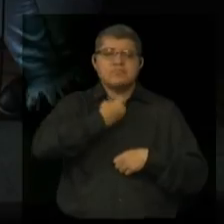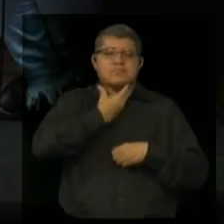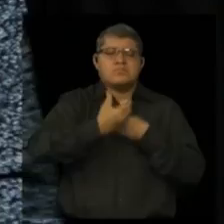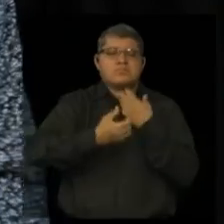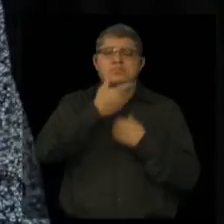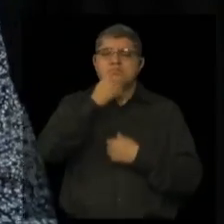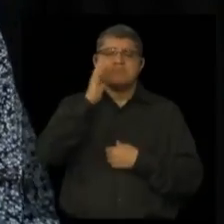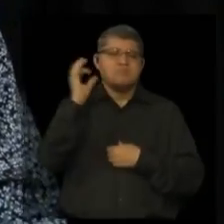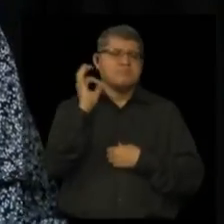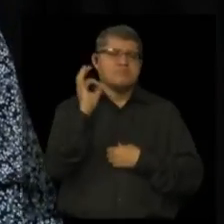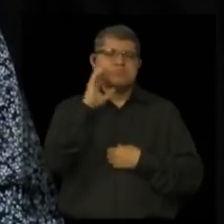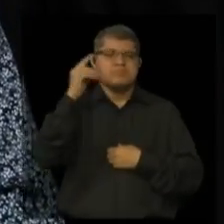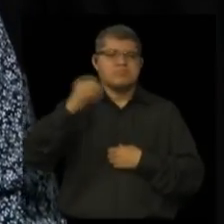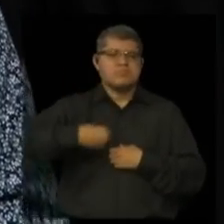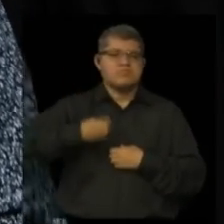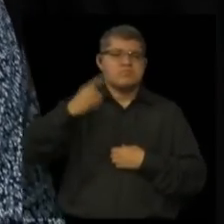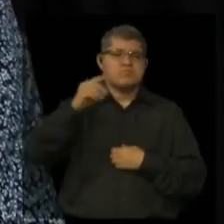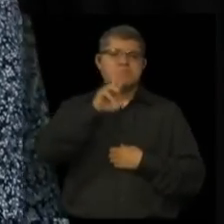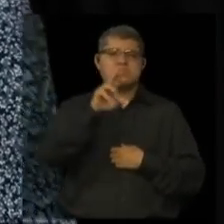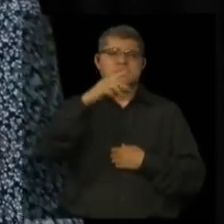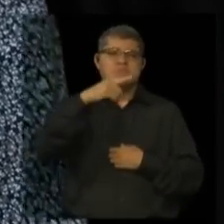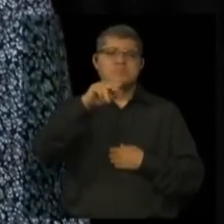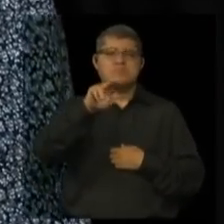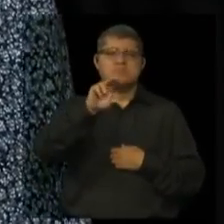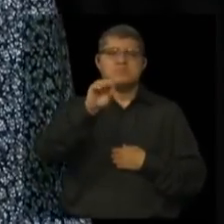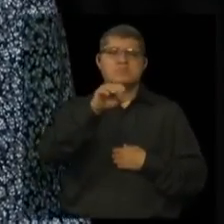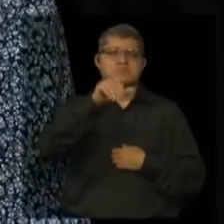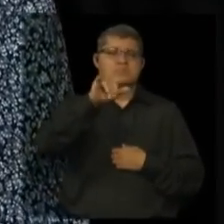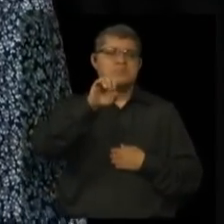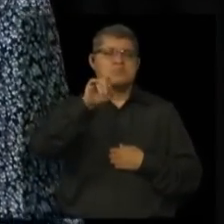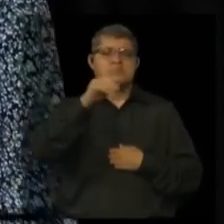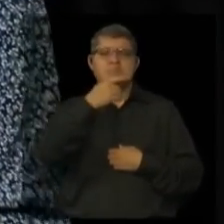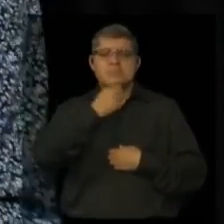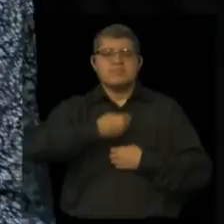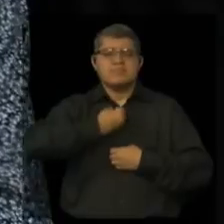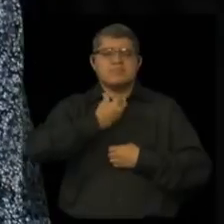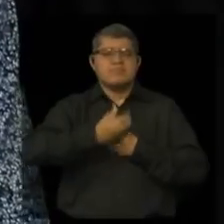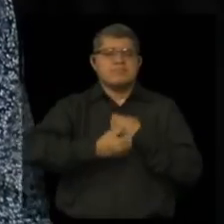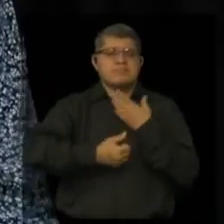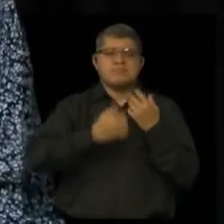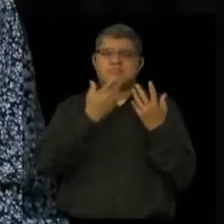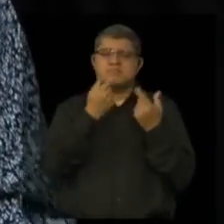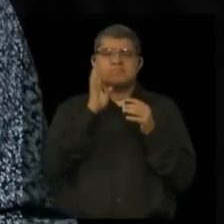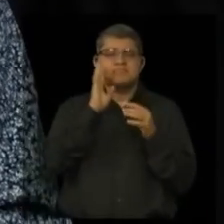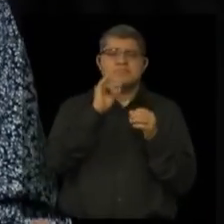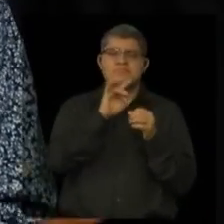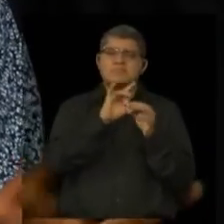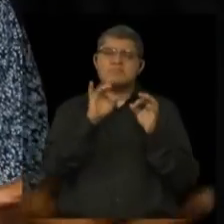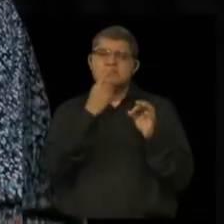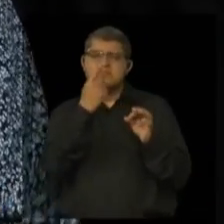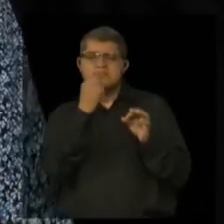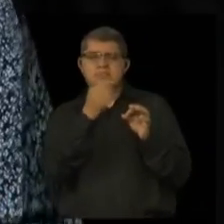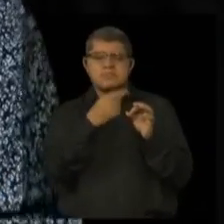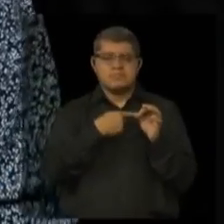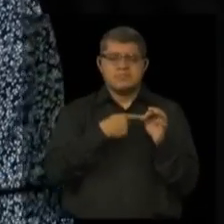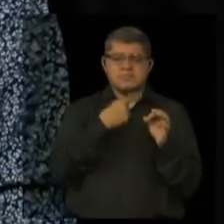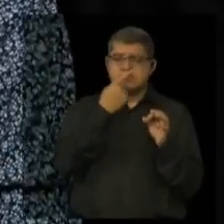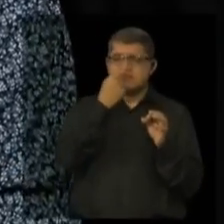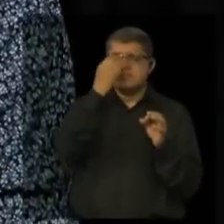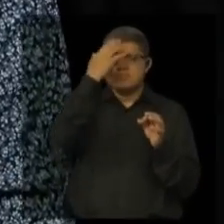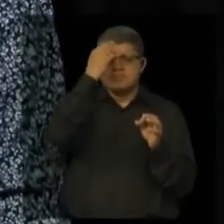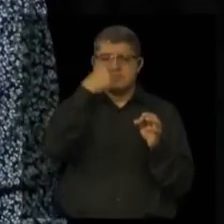maravilhoso de lá, chamado Paulo Leminski, que tem um poema que é muito bacana. Diz muito de mim, diz